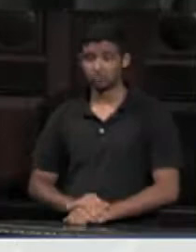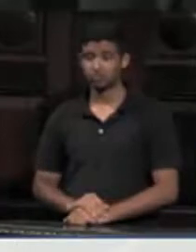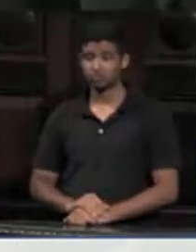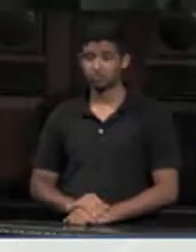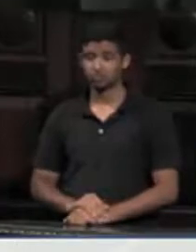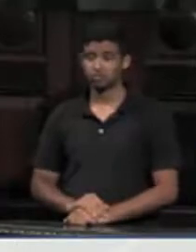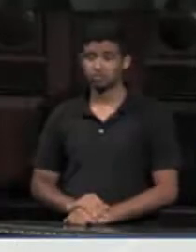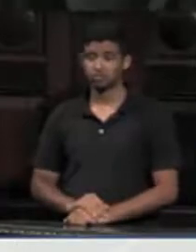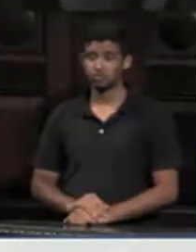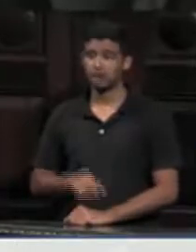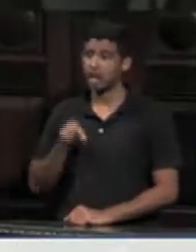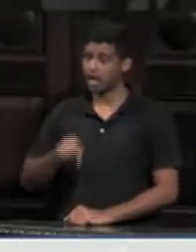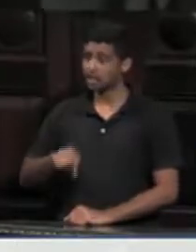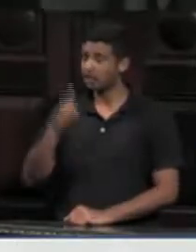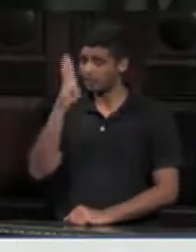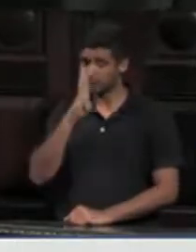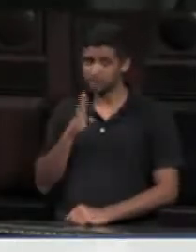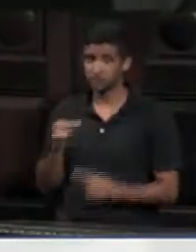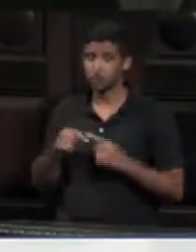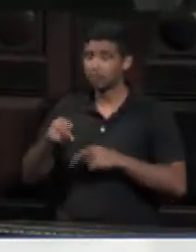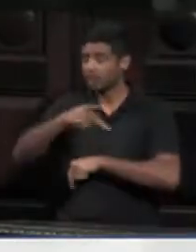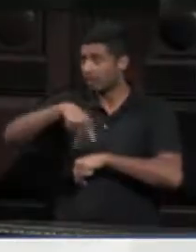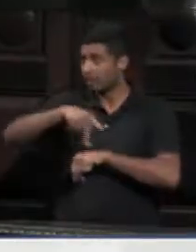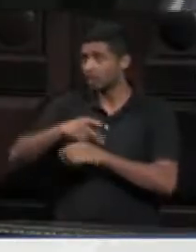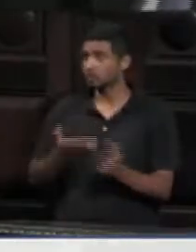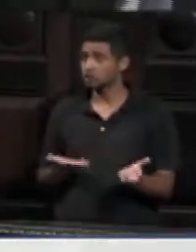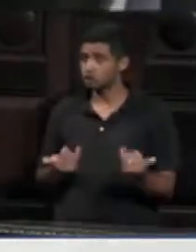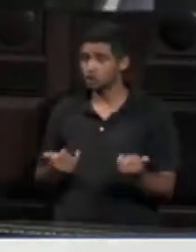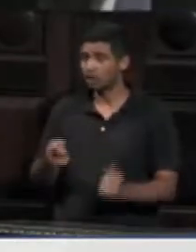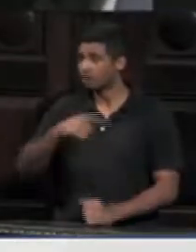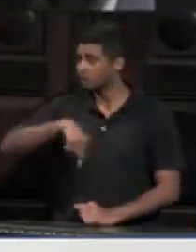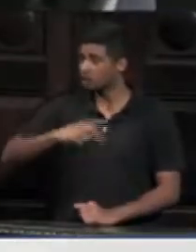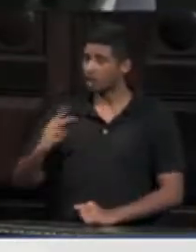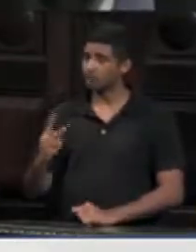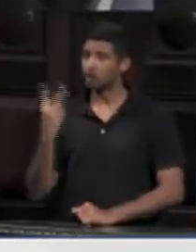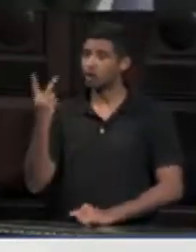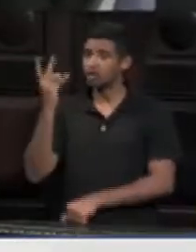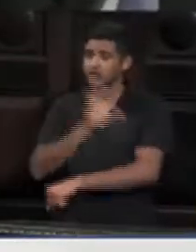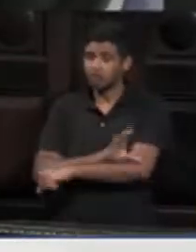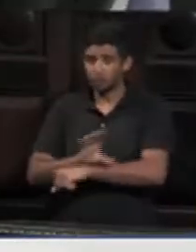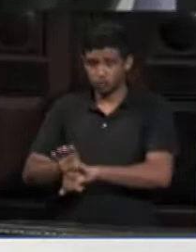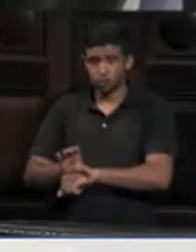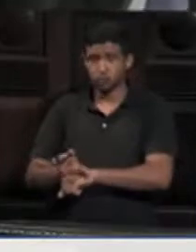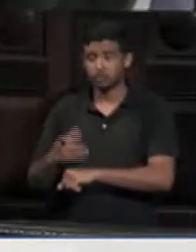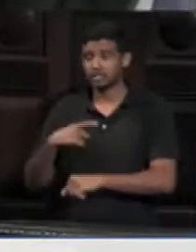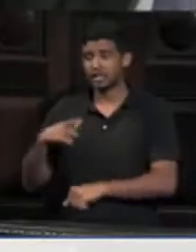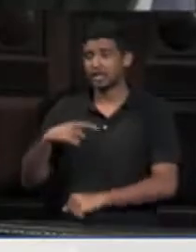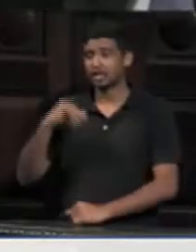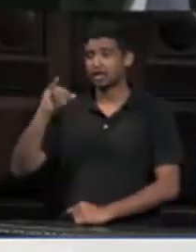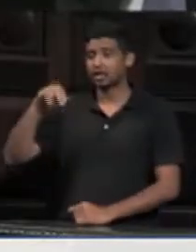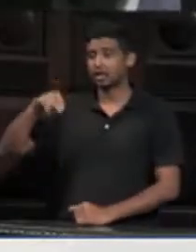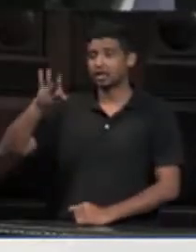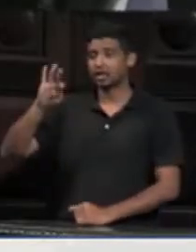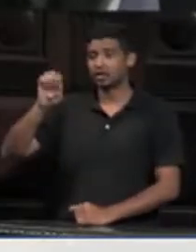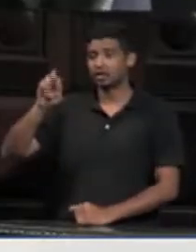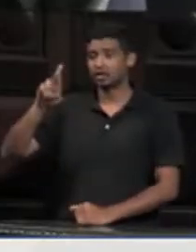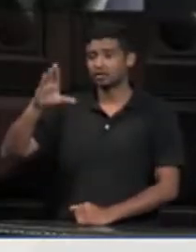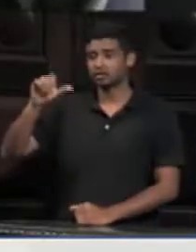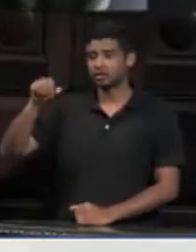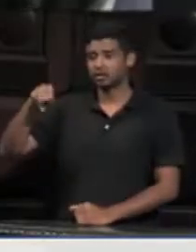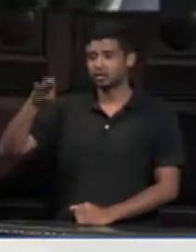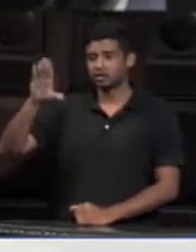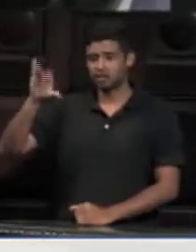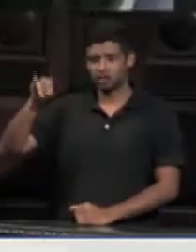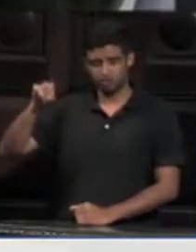excelência. O Brasil é um país jovem. E nós valorizamos a nossa cultura quando fazemos intercâmbio cultural. Hoje nós somos reconhecidos no